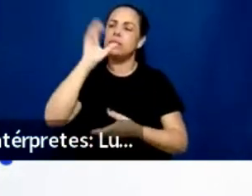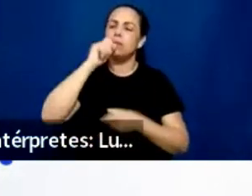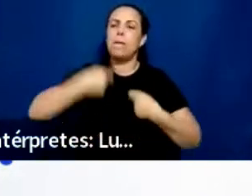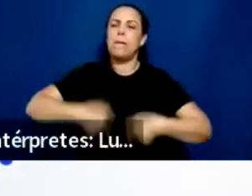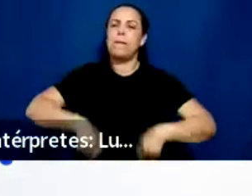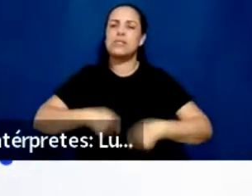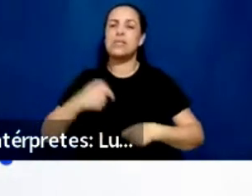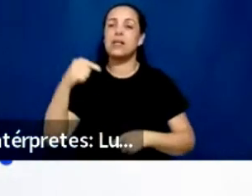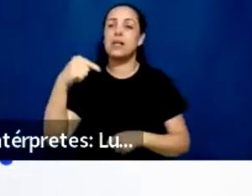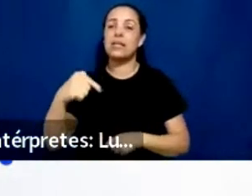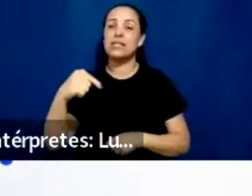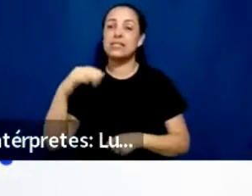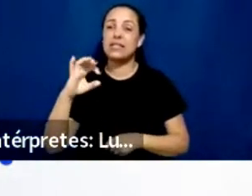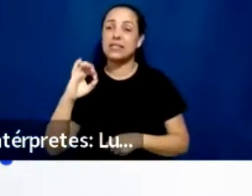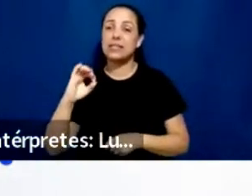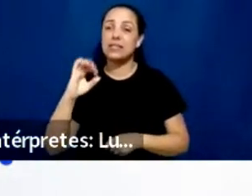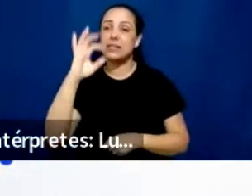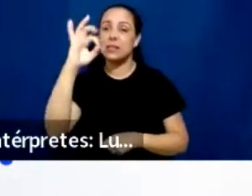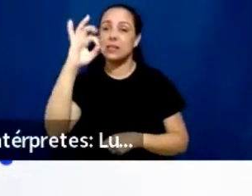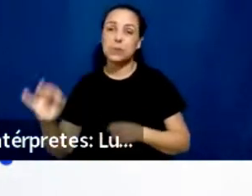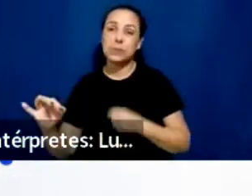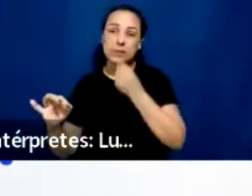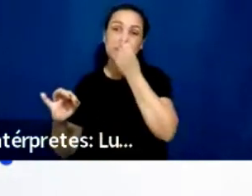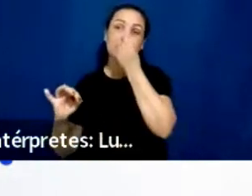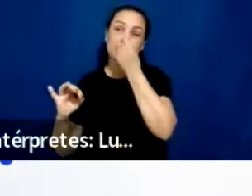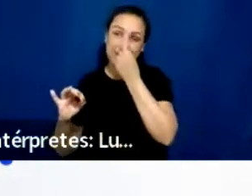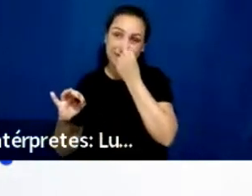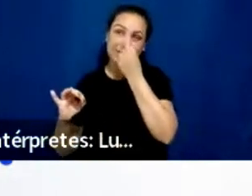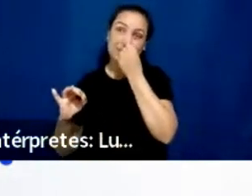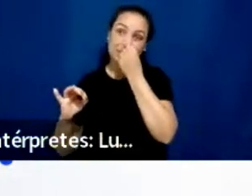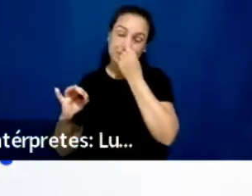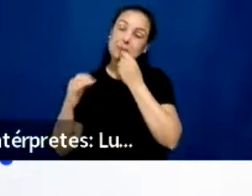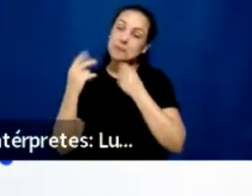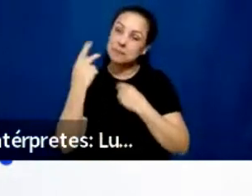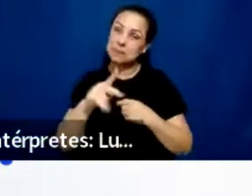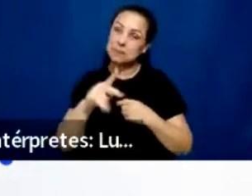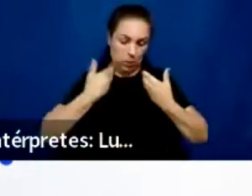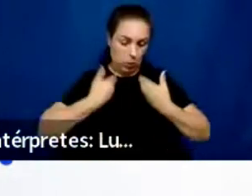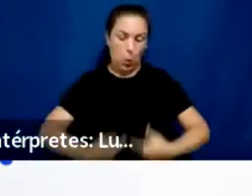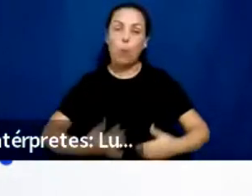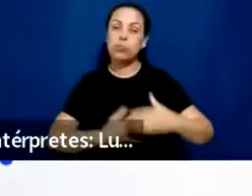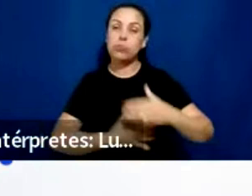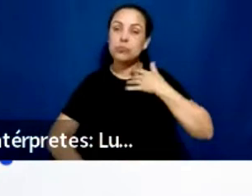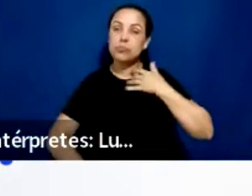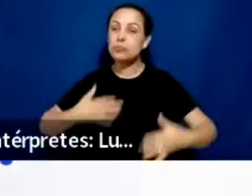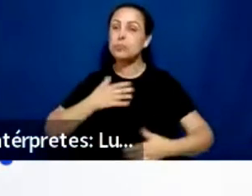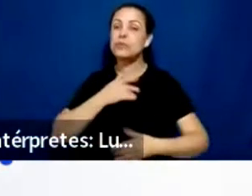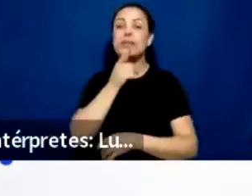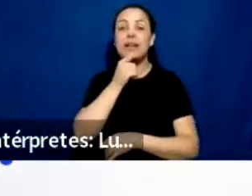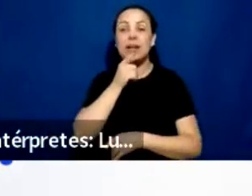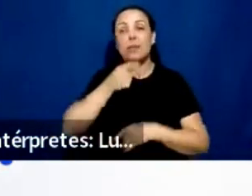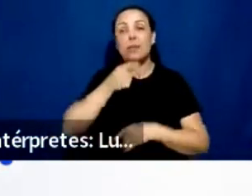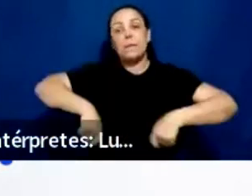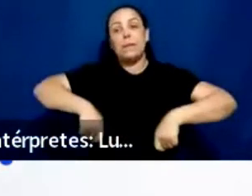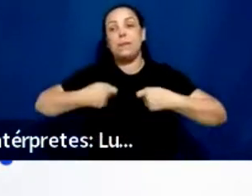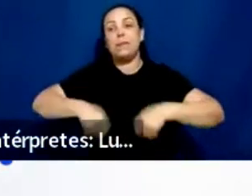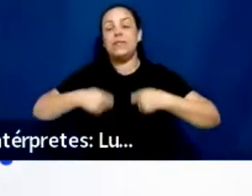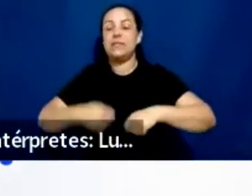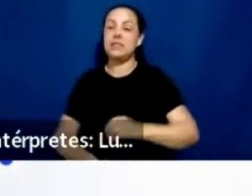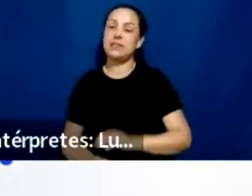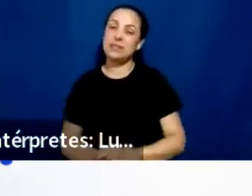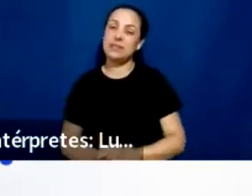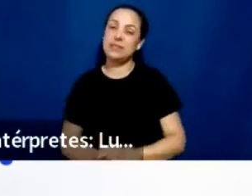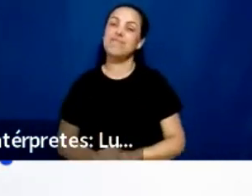já ouviu isso, já sabe disso, o percentual de água que tem no nosso organismo. Mas vocês já se deram conta